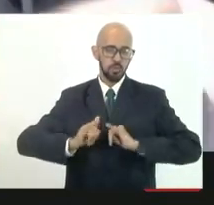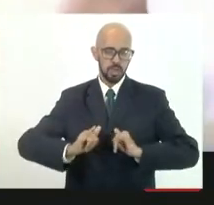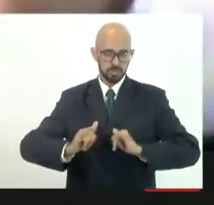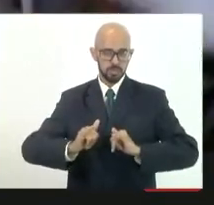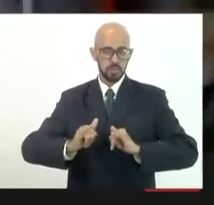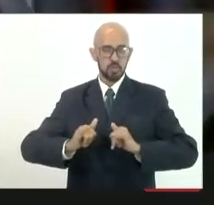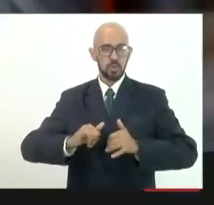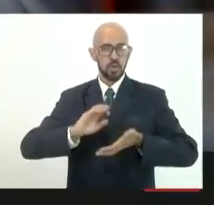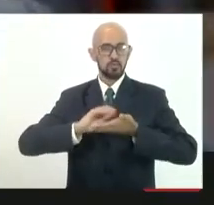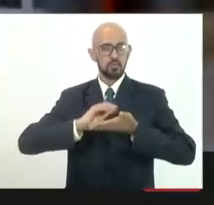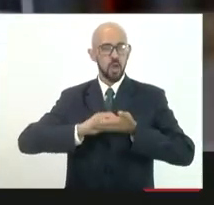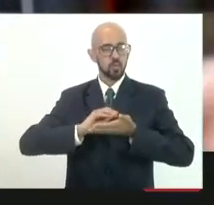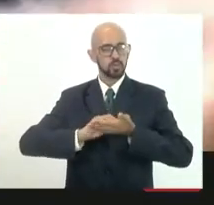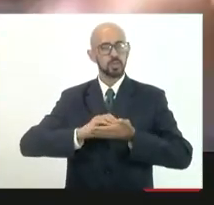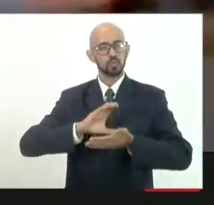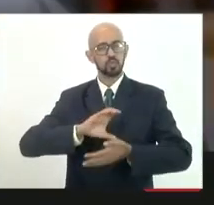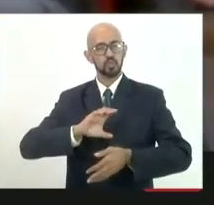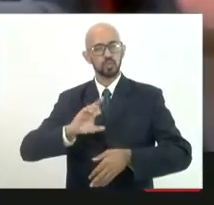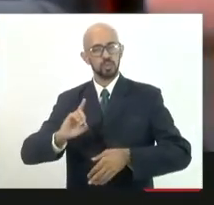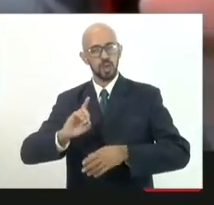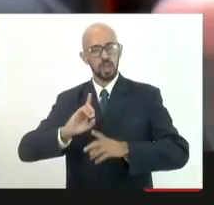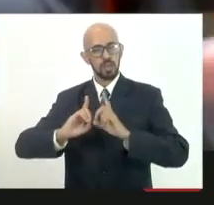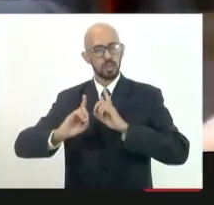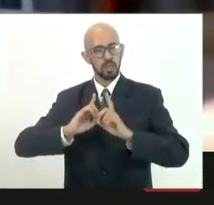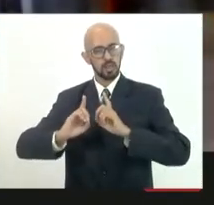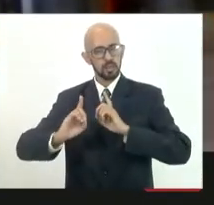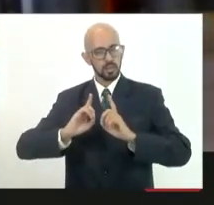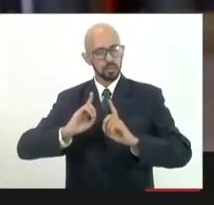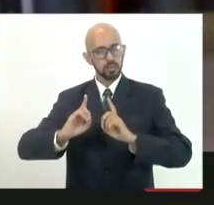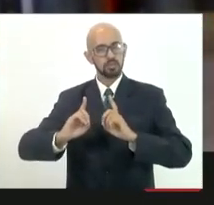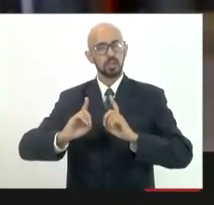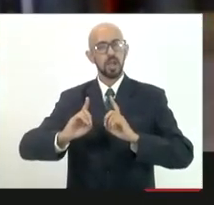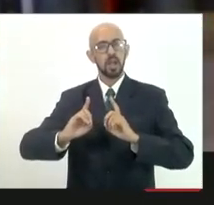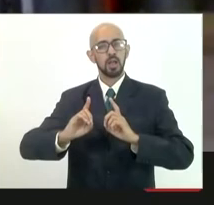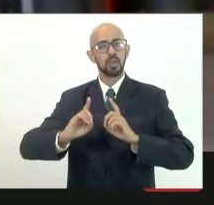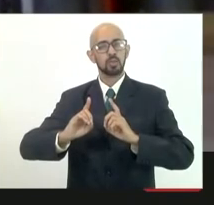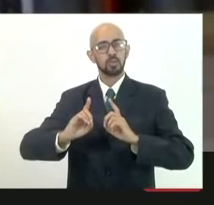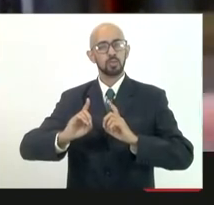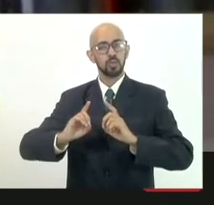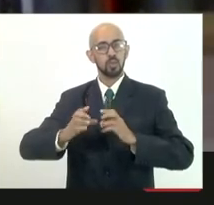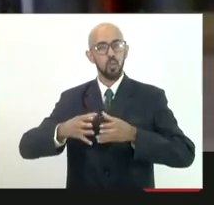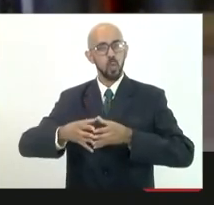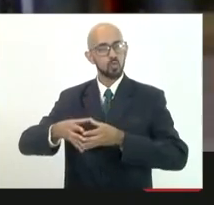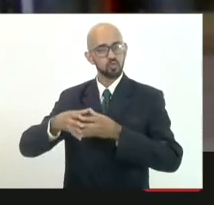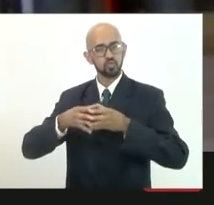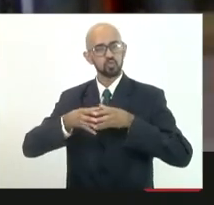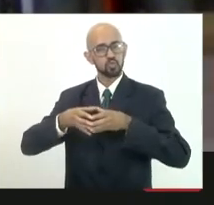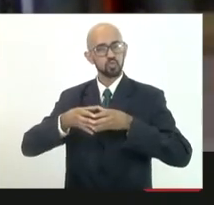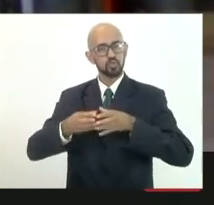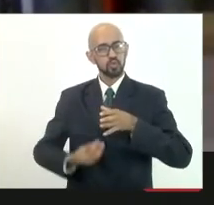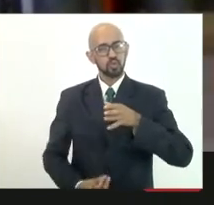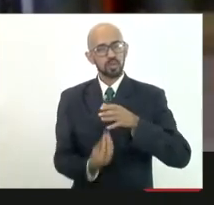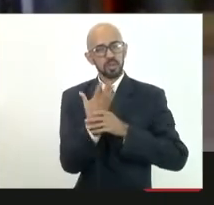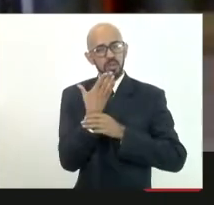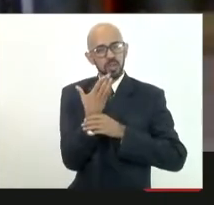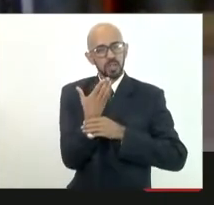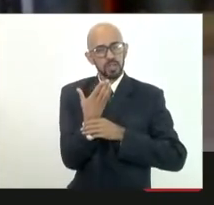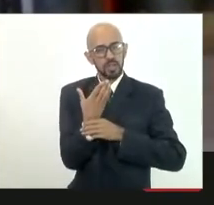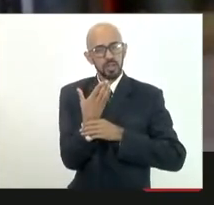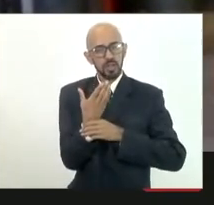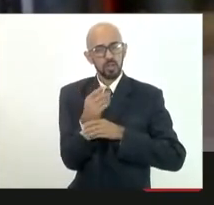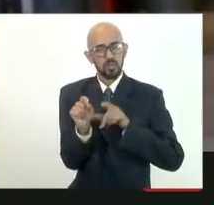A falta de coordenação e de diálogo e de construção conjunta gera várias movimentações